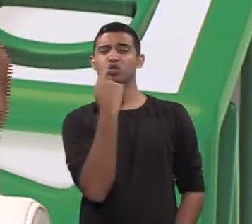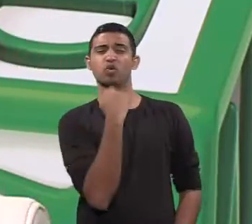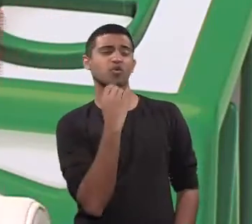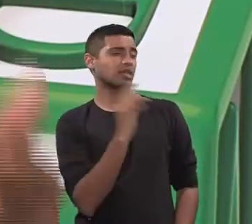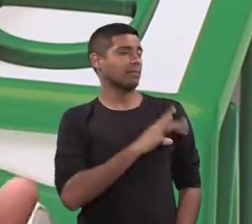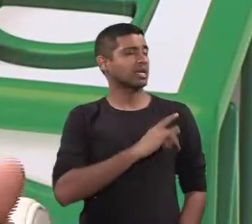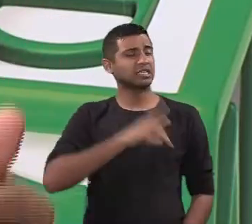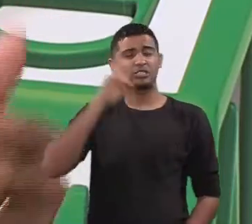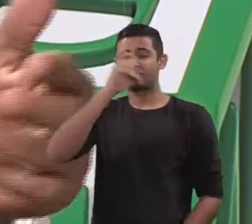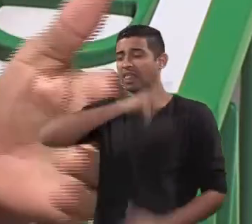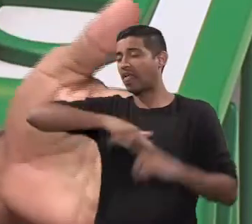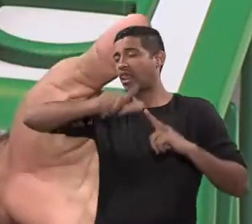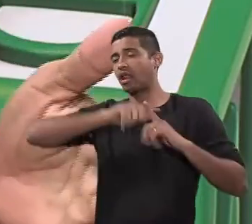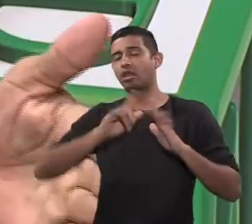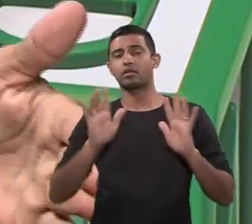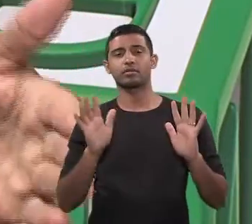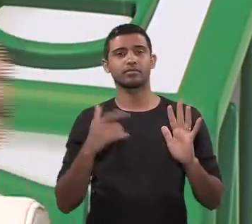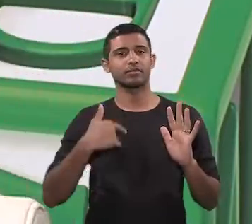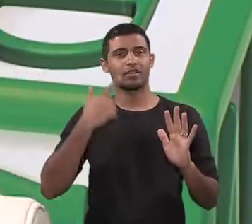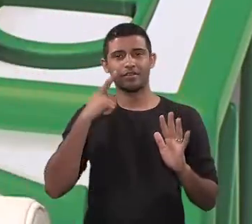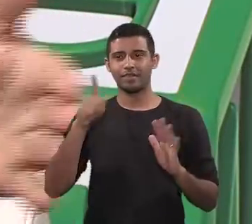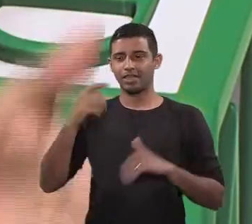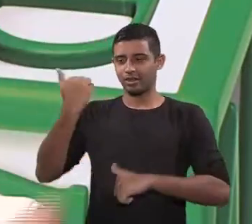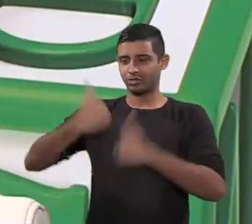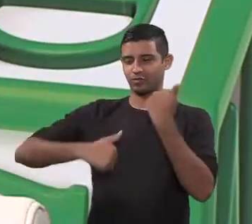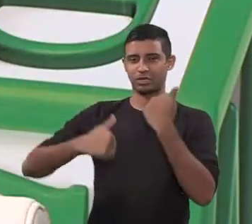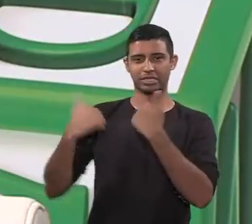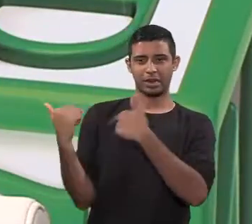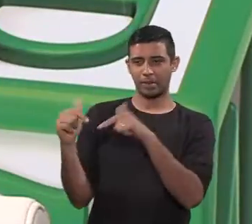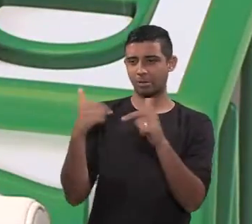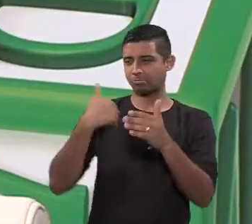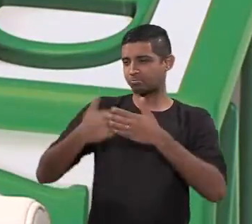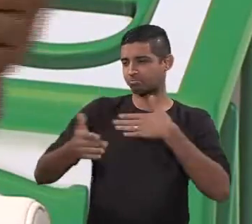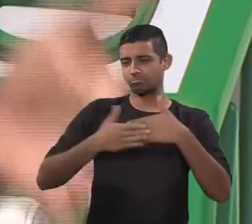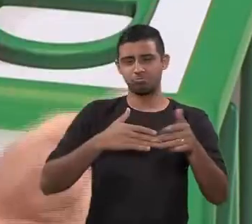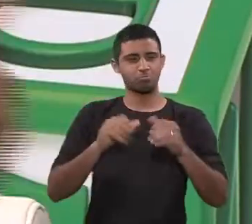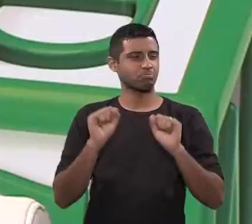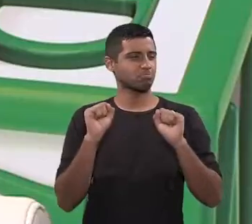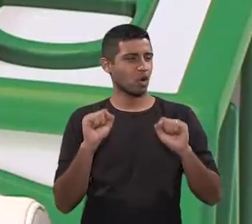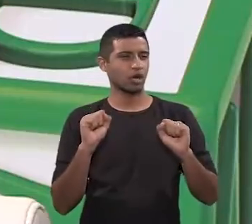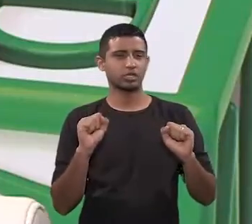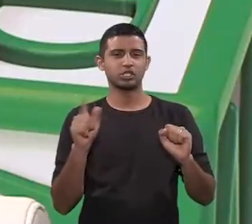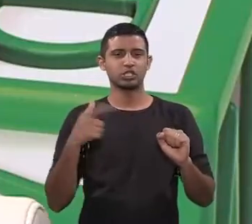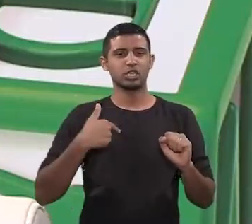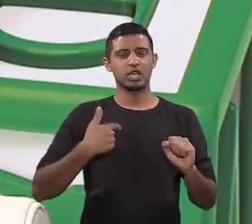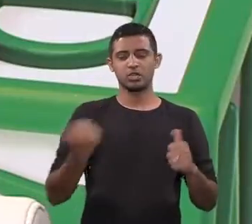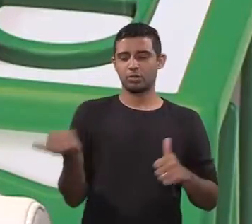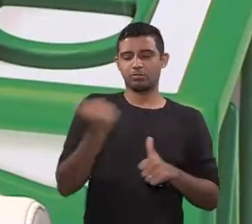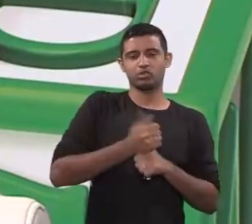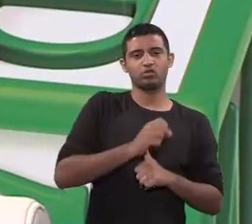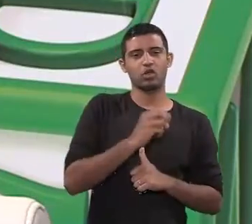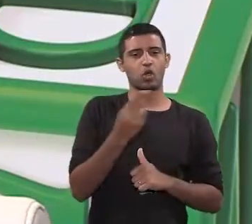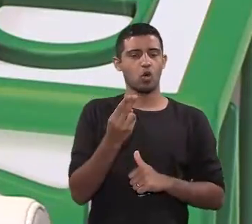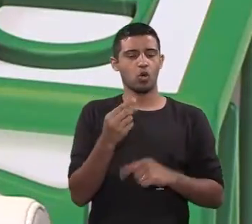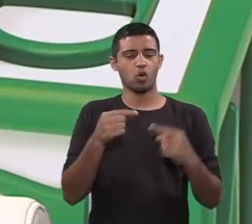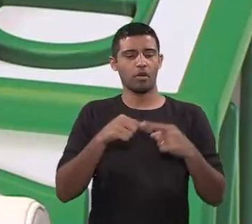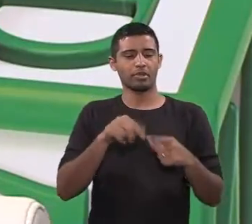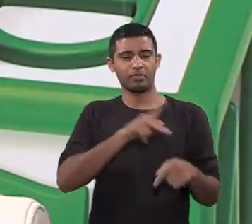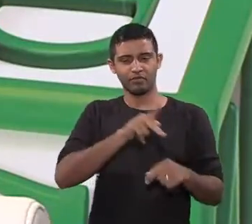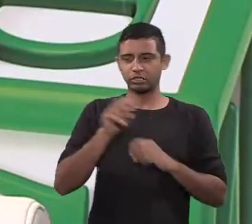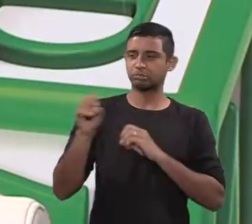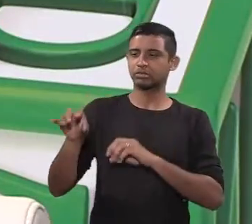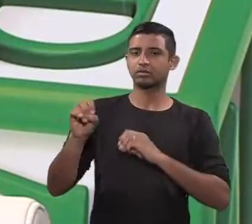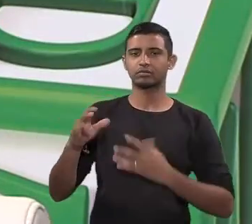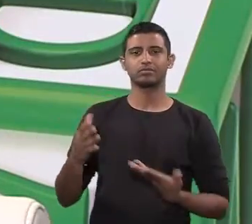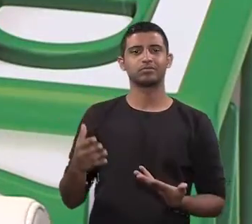tem medo, que tem dificuldade. E aí a atividade física, seja ela um desporto, ou seja a aula propriamente dita de